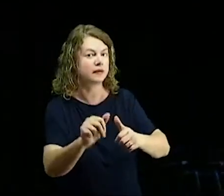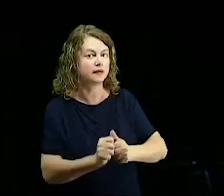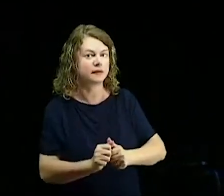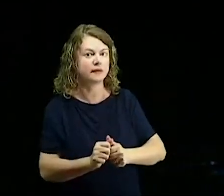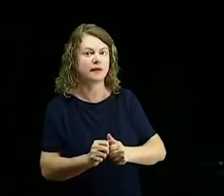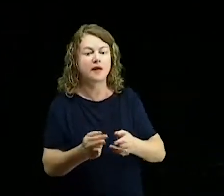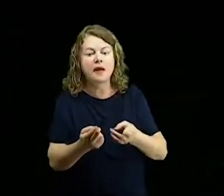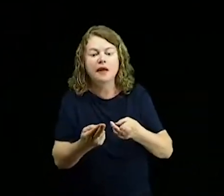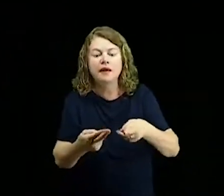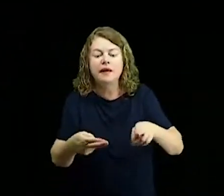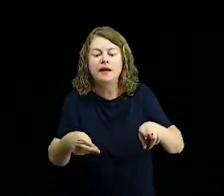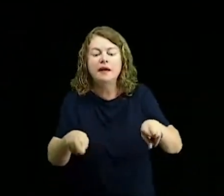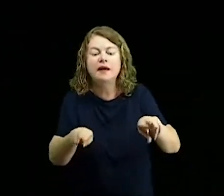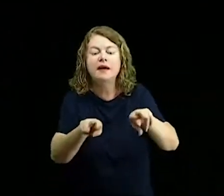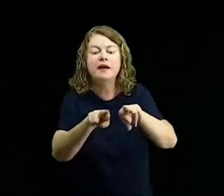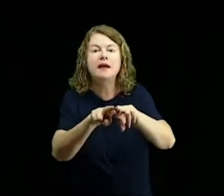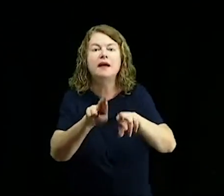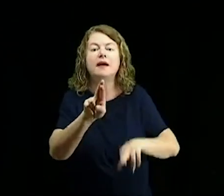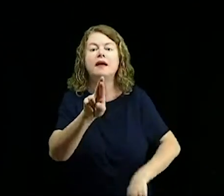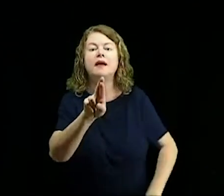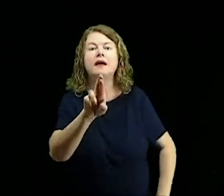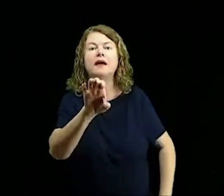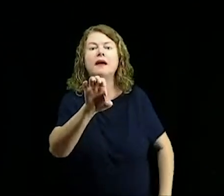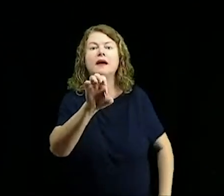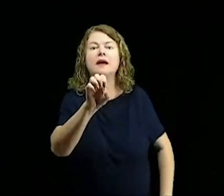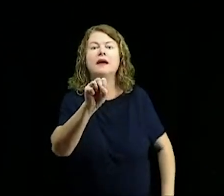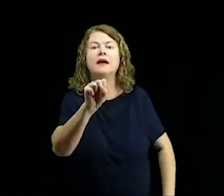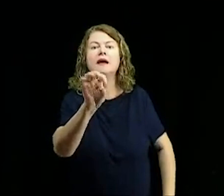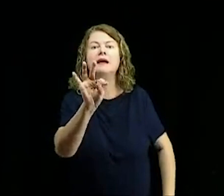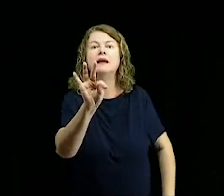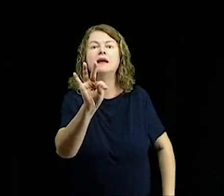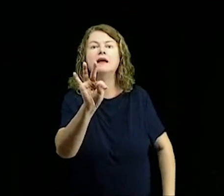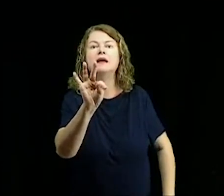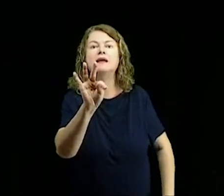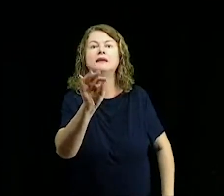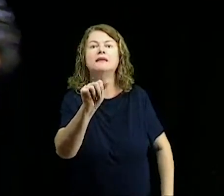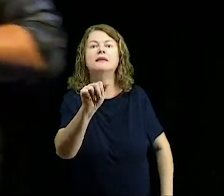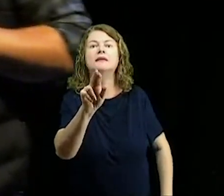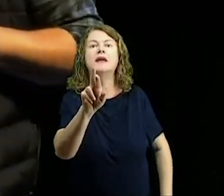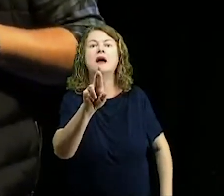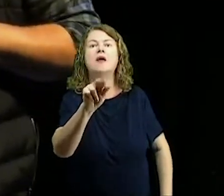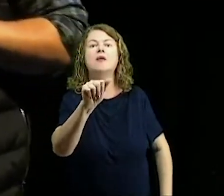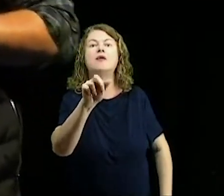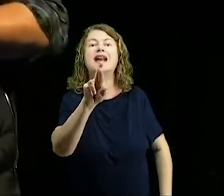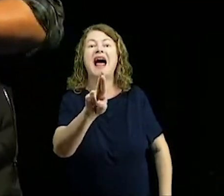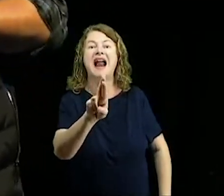restaure o altar do Senhor. O altar estava em pedaços.